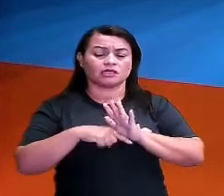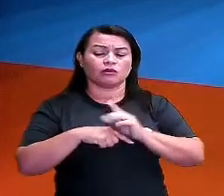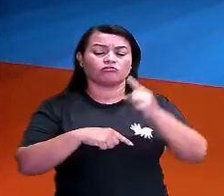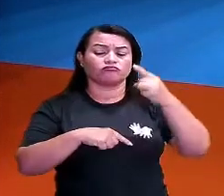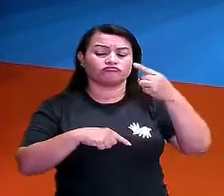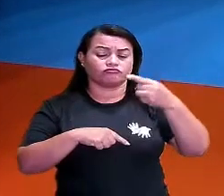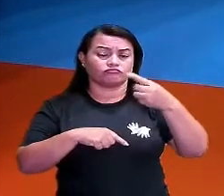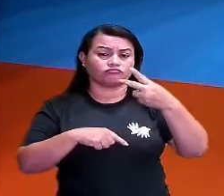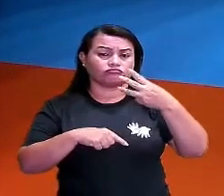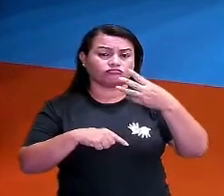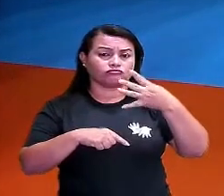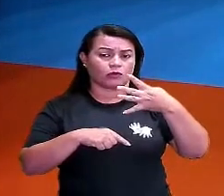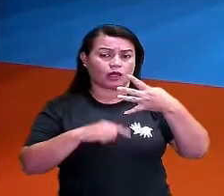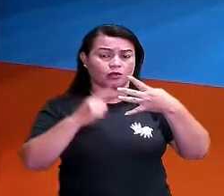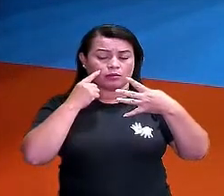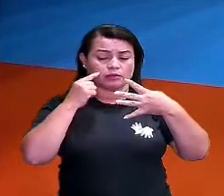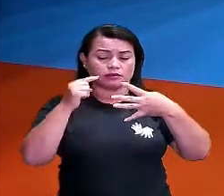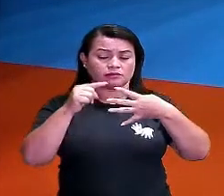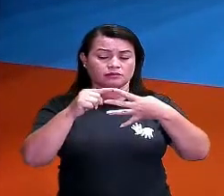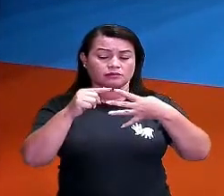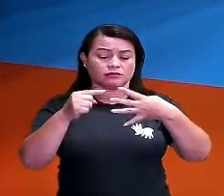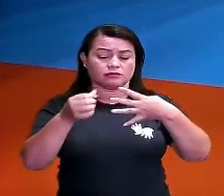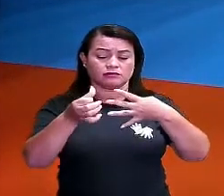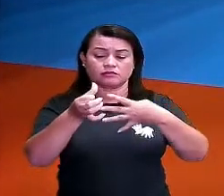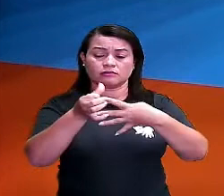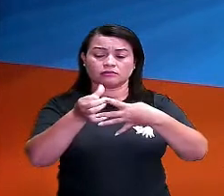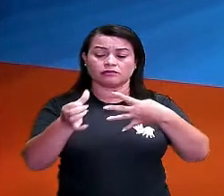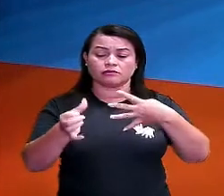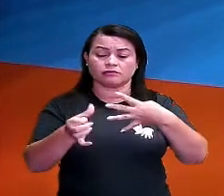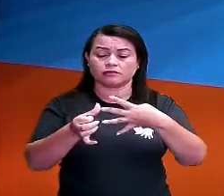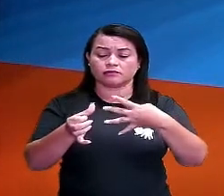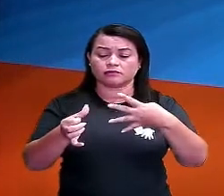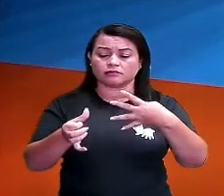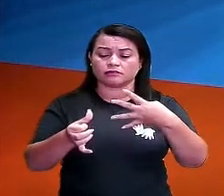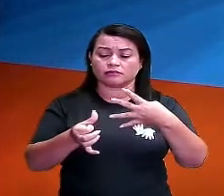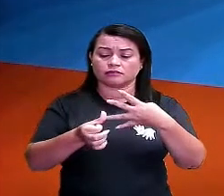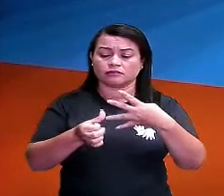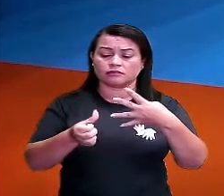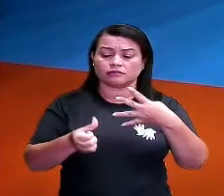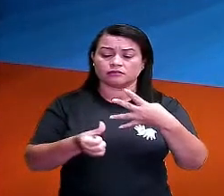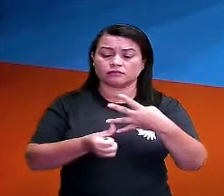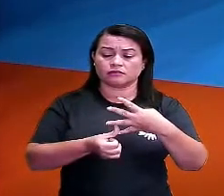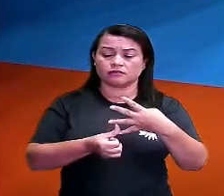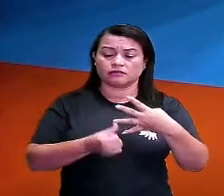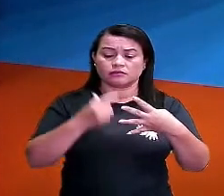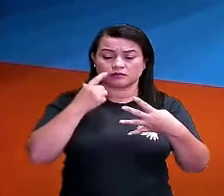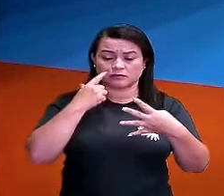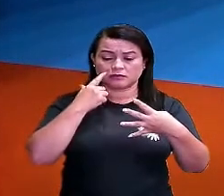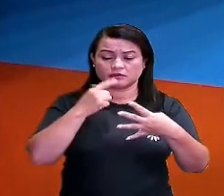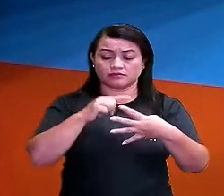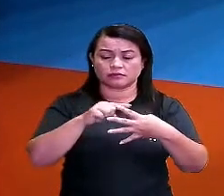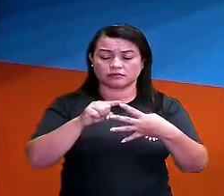4 vezes, não foi isso? 6 aqui, 6 aqui, 6 aqui, 6 aqui. Quantas vezes ele está